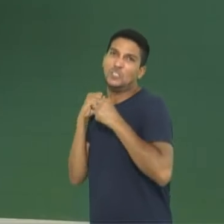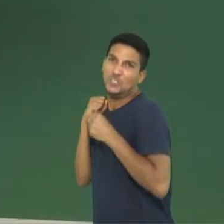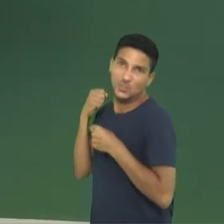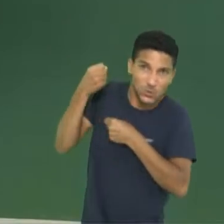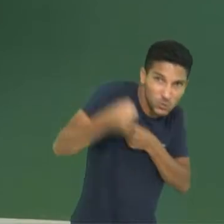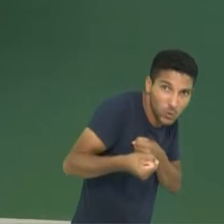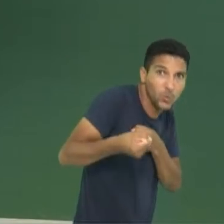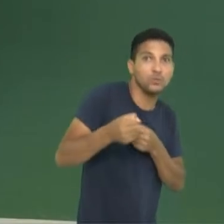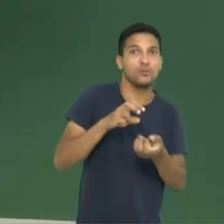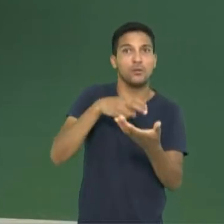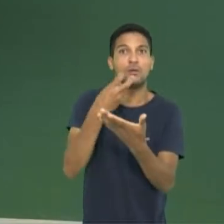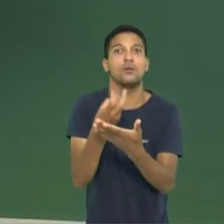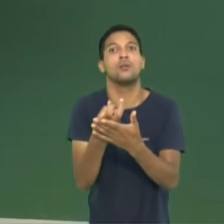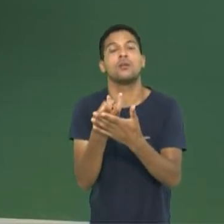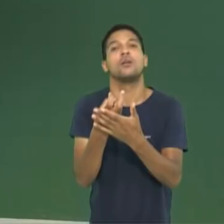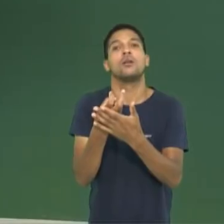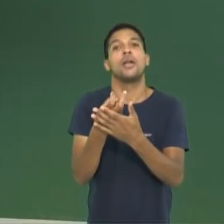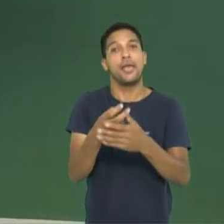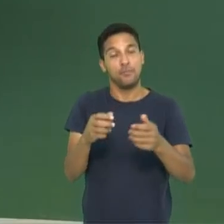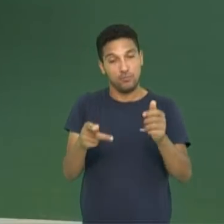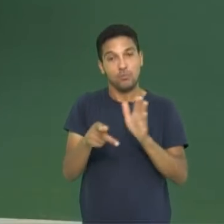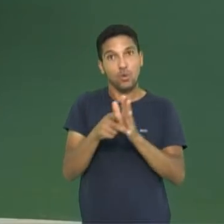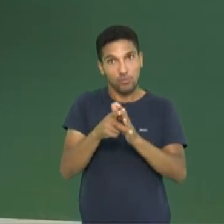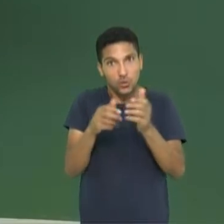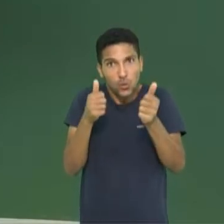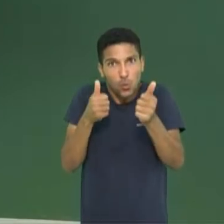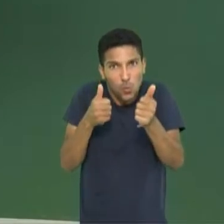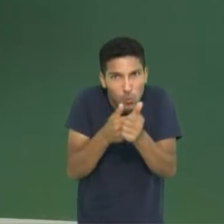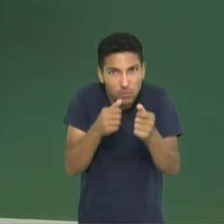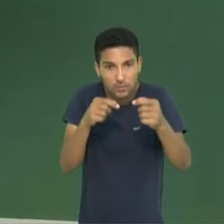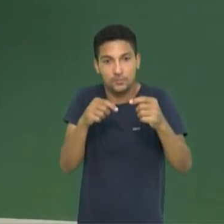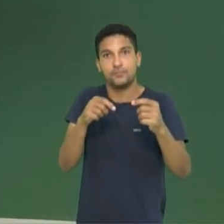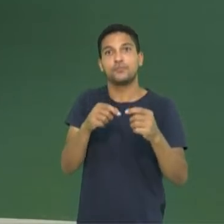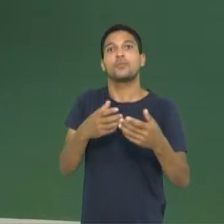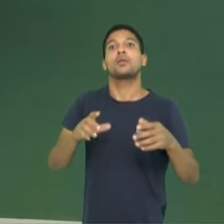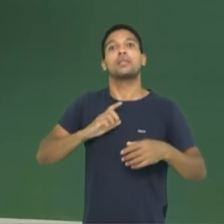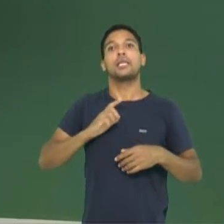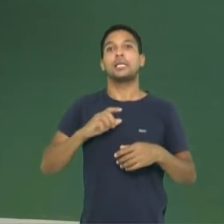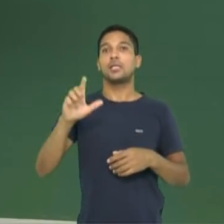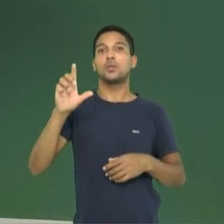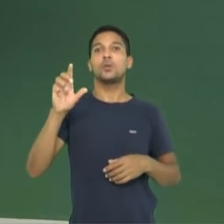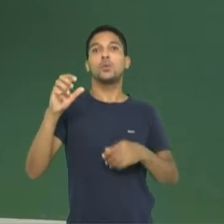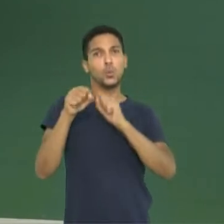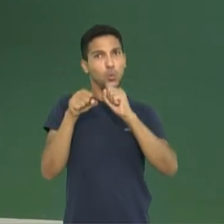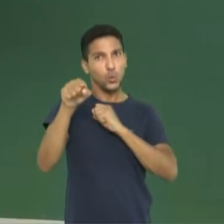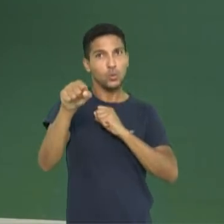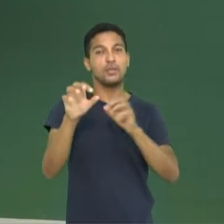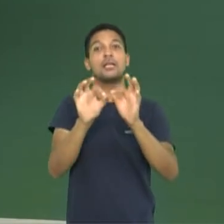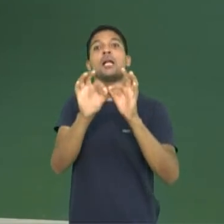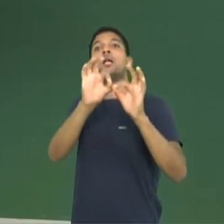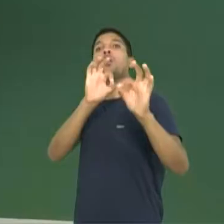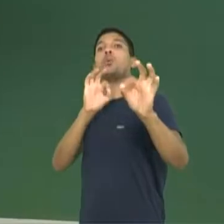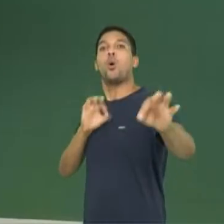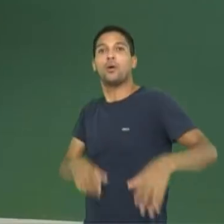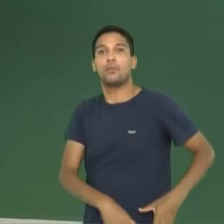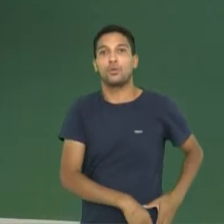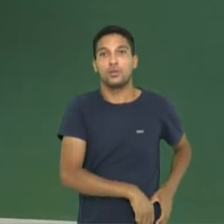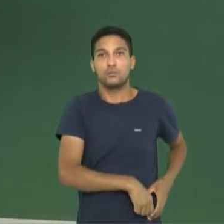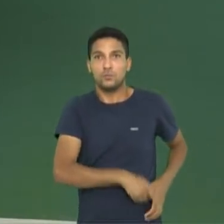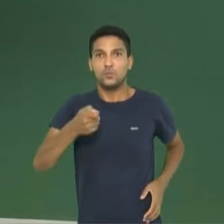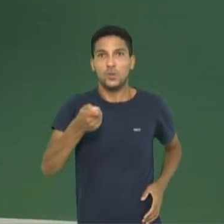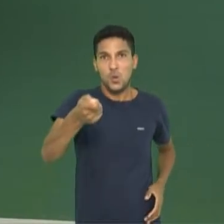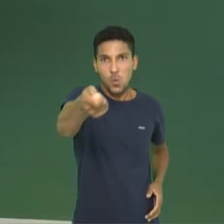pouco corrido, né? A gente falou muita coisa, muitas informações, mas vamos tentar juntar tudo um pouquinho aqui. Então, olha só. A luta